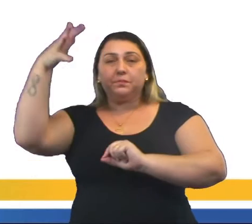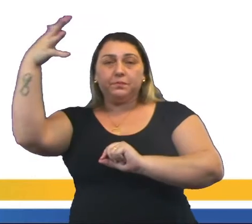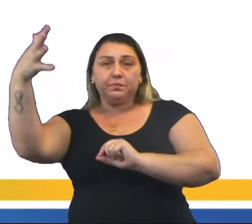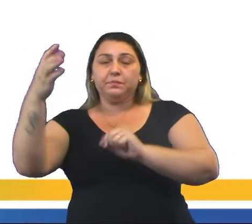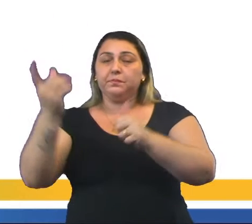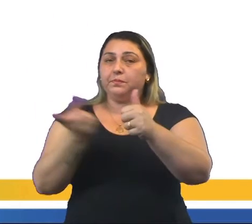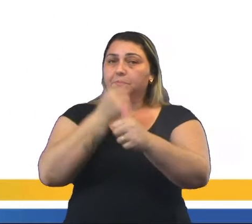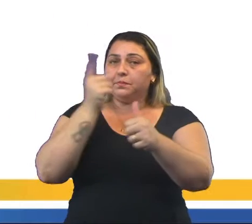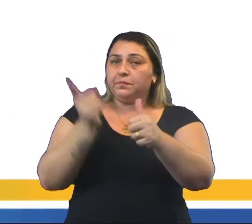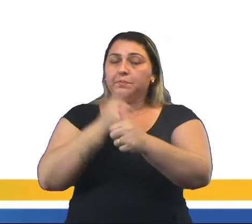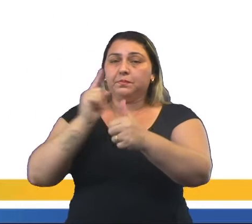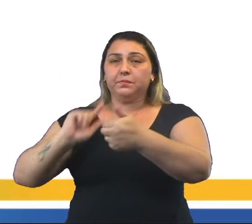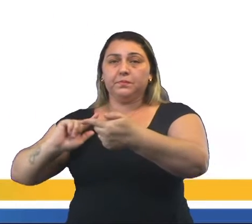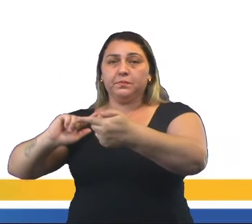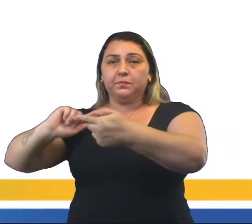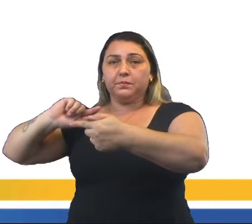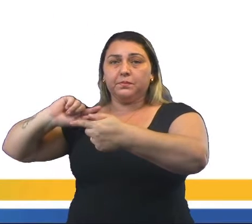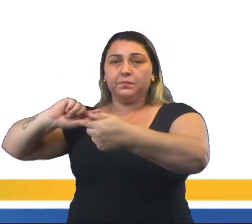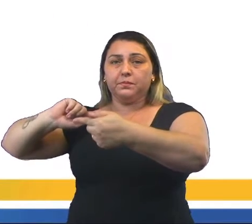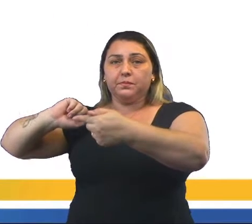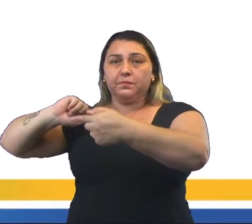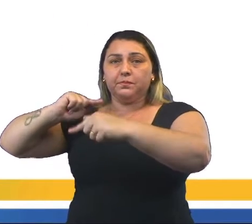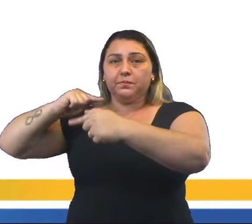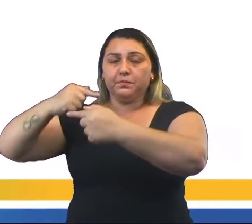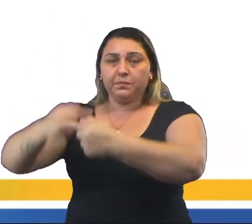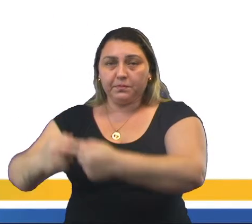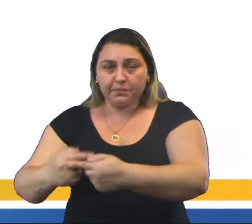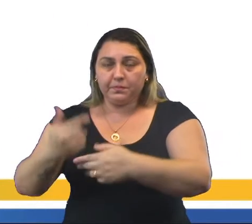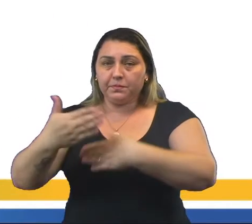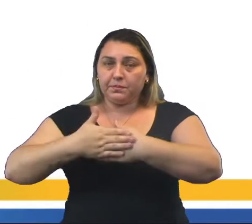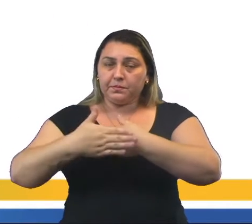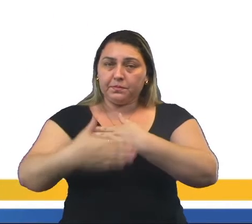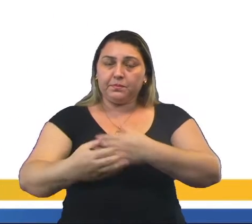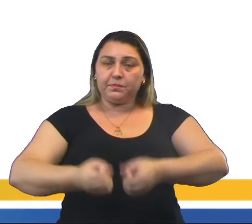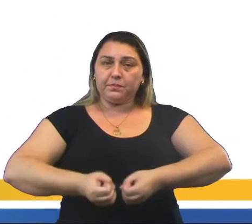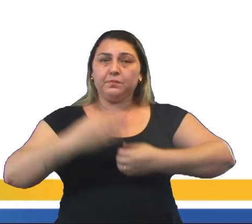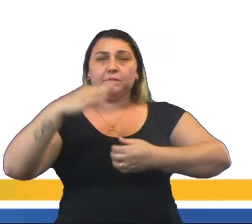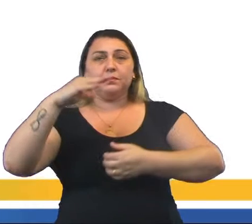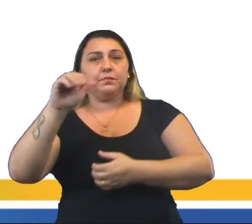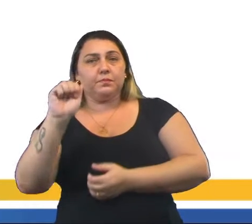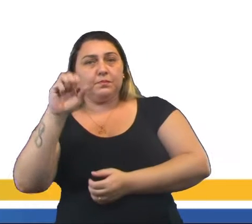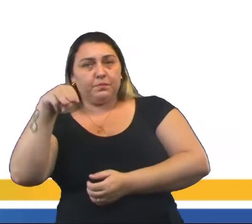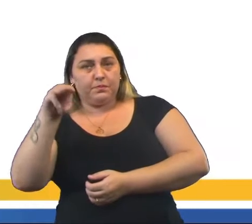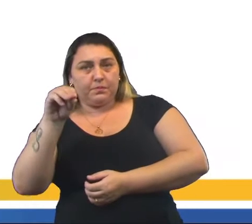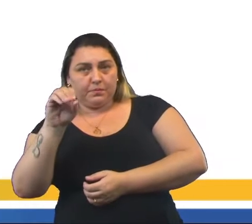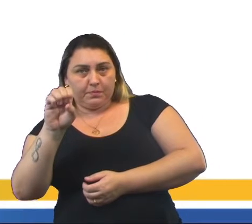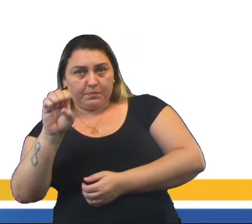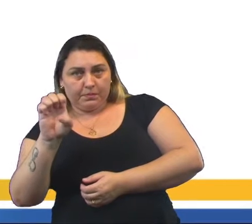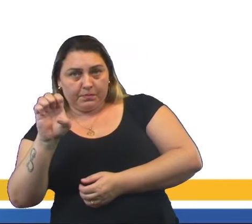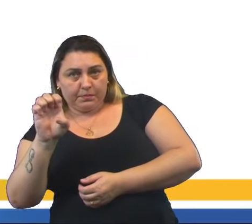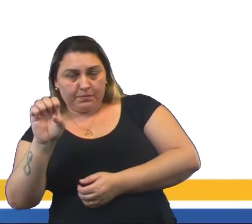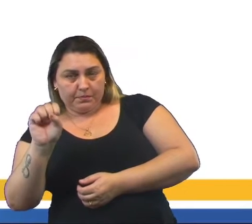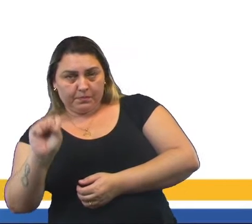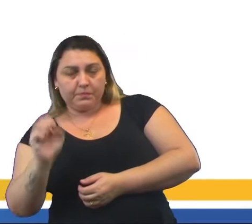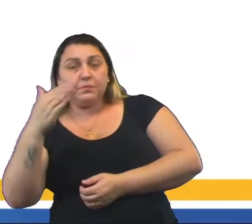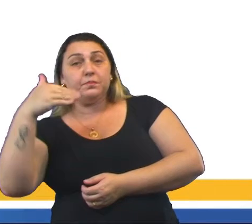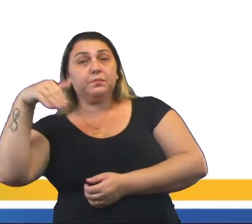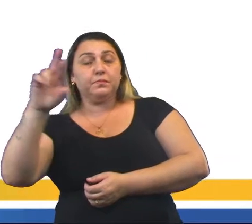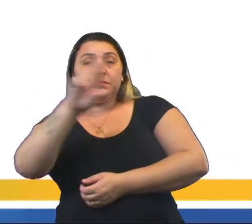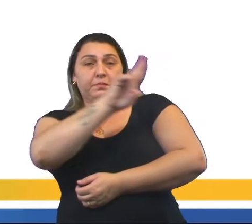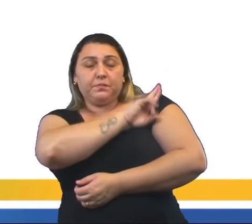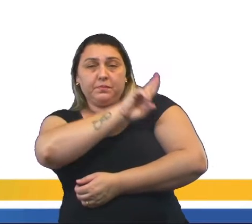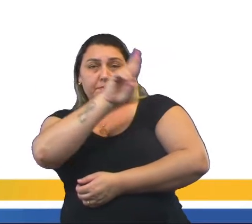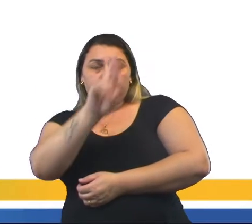primeira geração? O marco inicial é o poema Camões, produzido por Almeida Garré, o maior